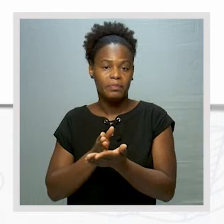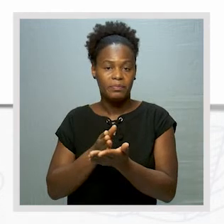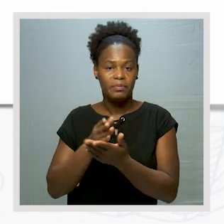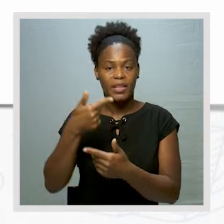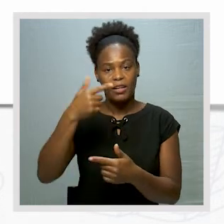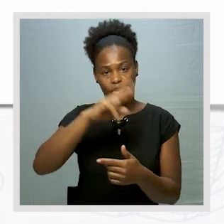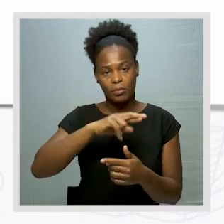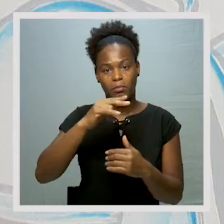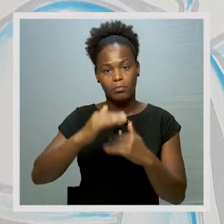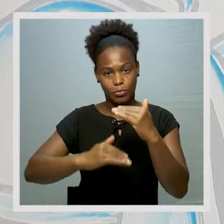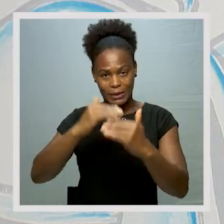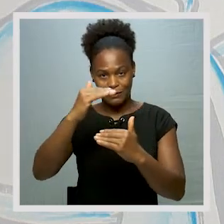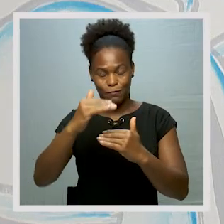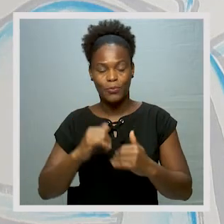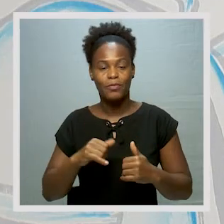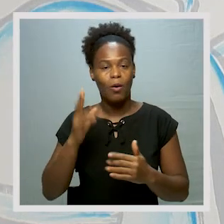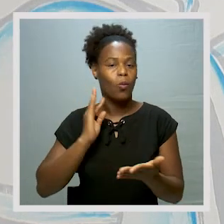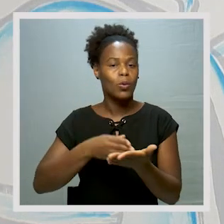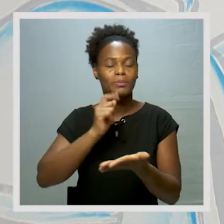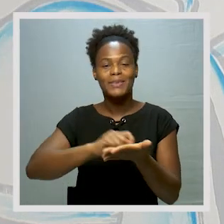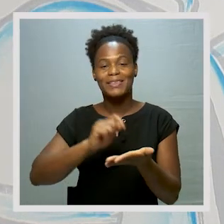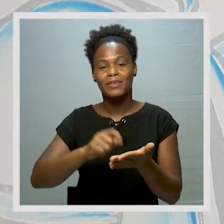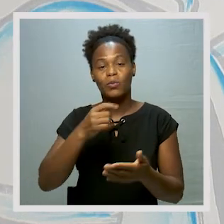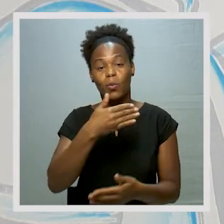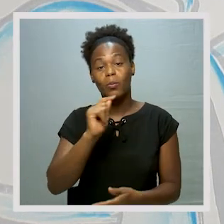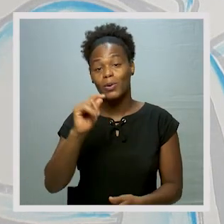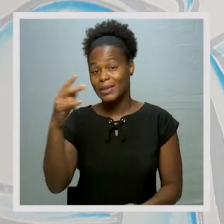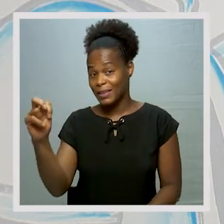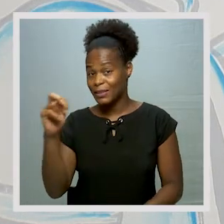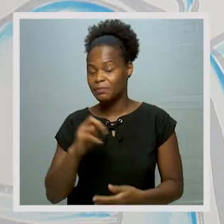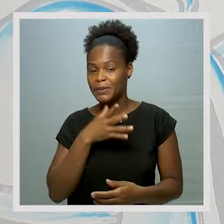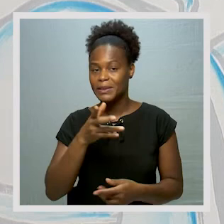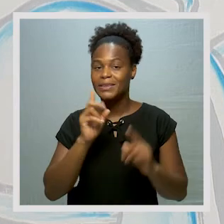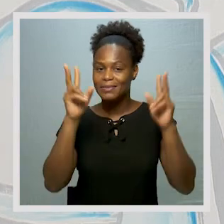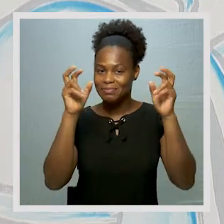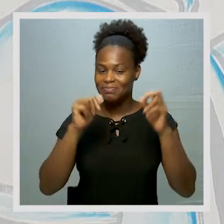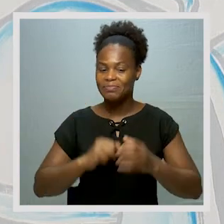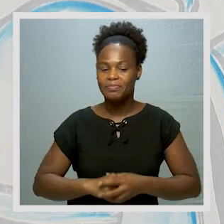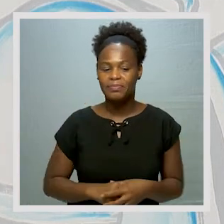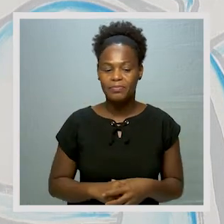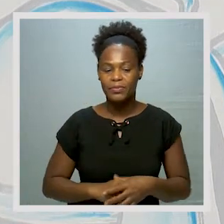taxas progressivas. Vamos ao último exercício, que é o exercício 1.3,